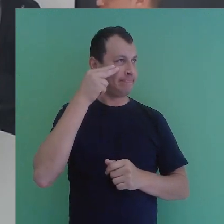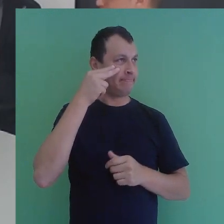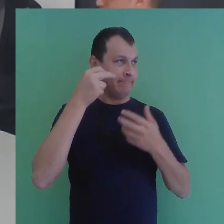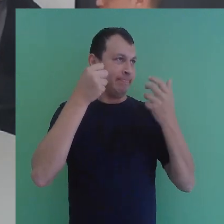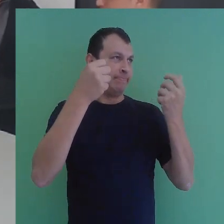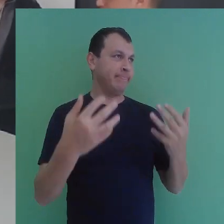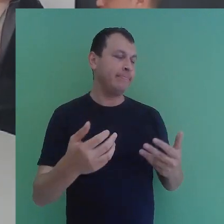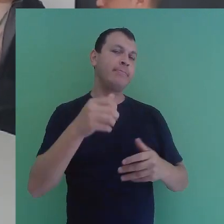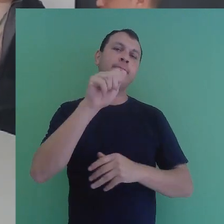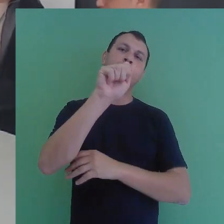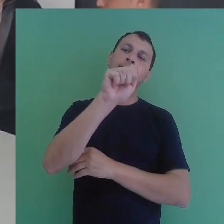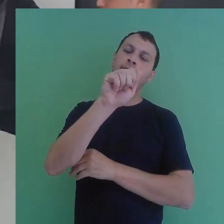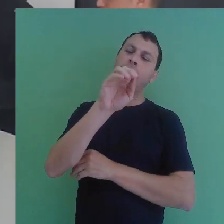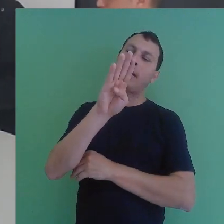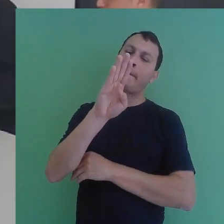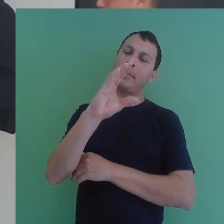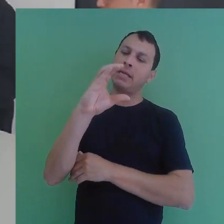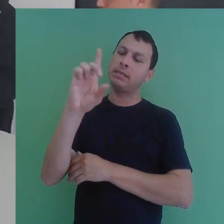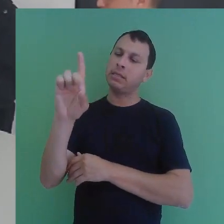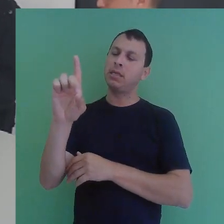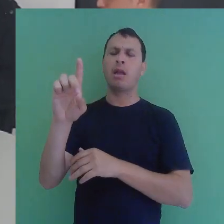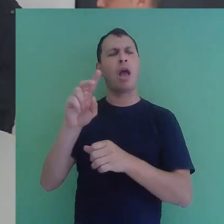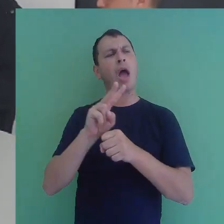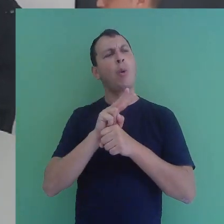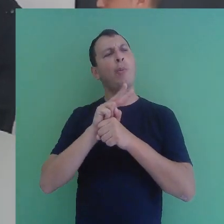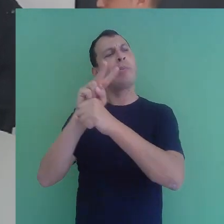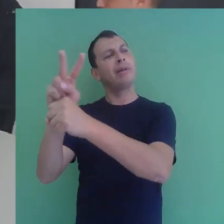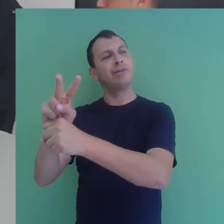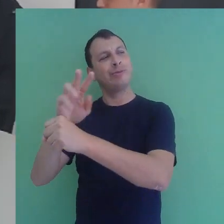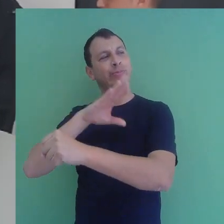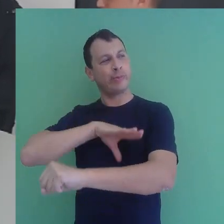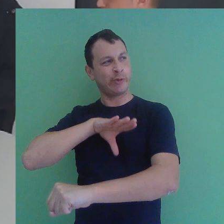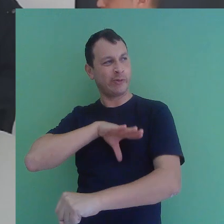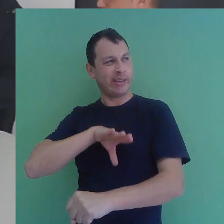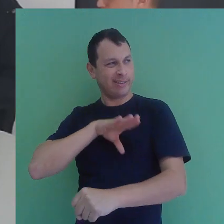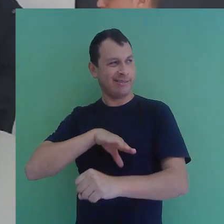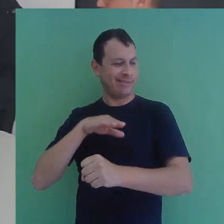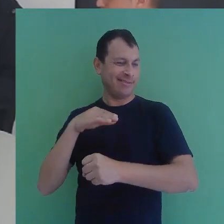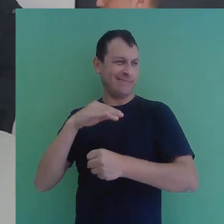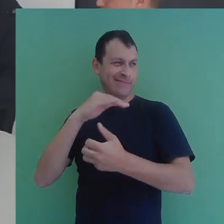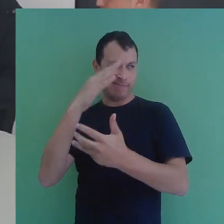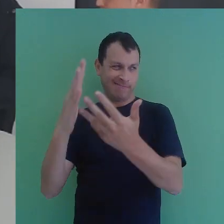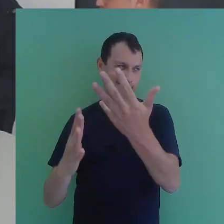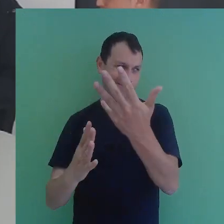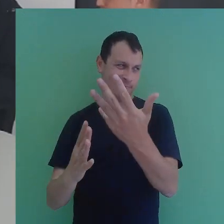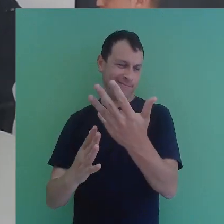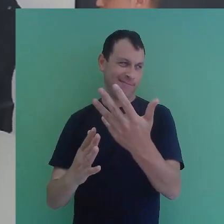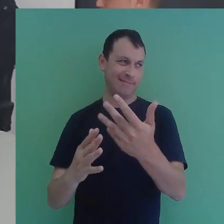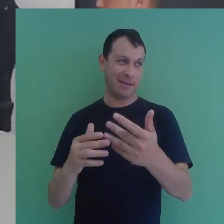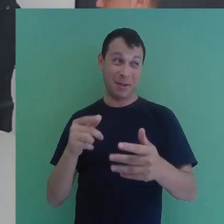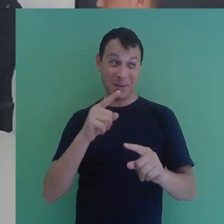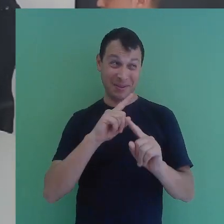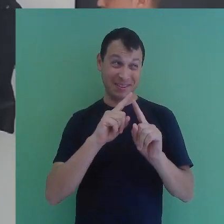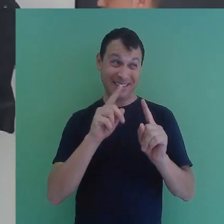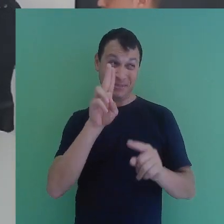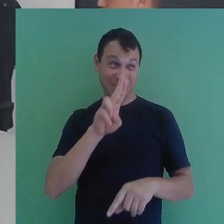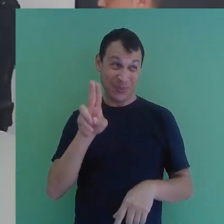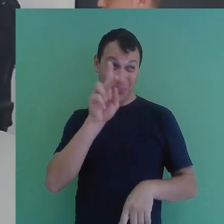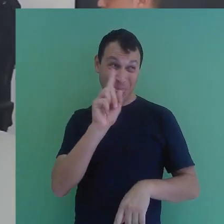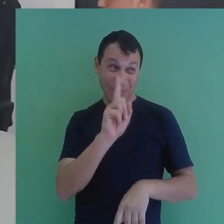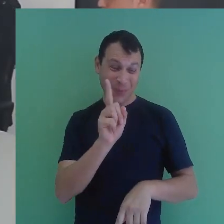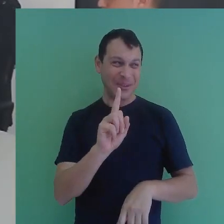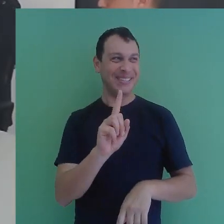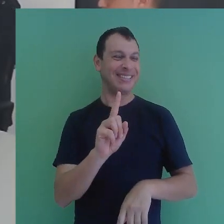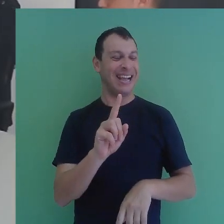alfabeto é simplesmente um empréstimo da língua portuguesa para a língua de sinais, mas ela não é utilizada a não ser